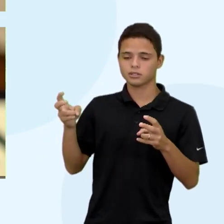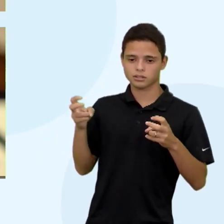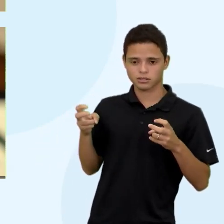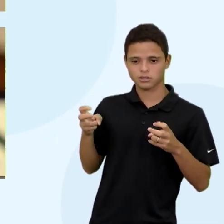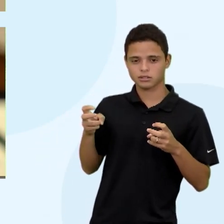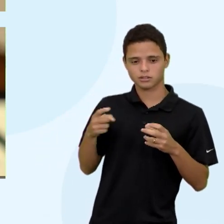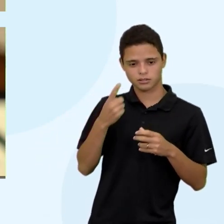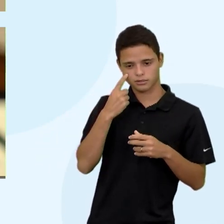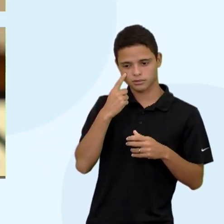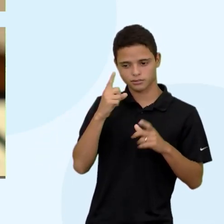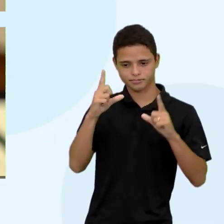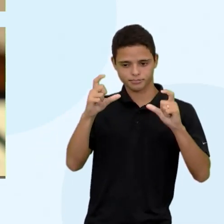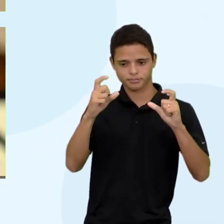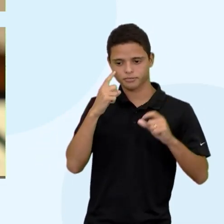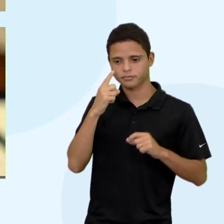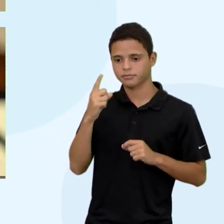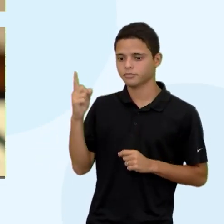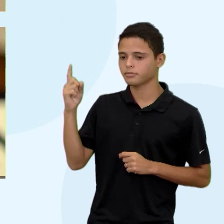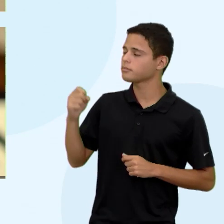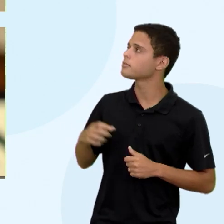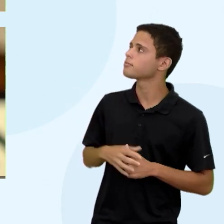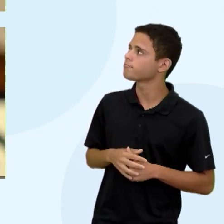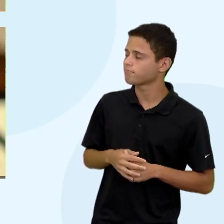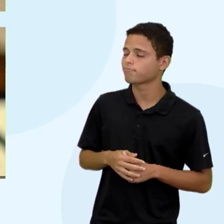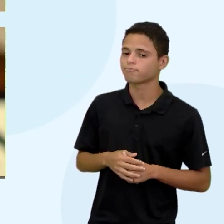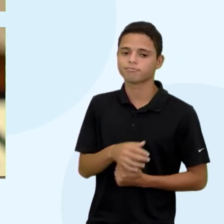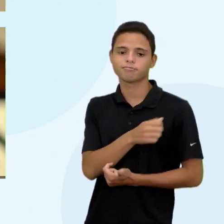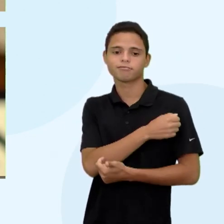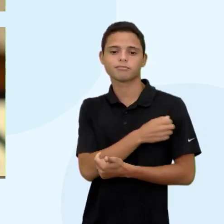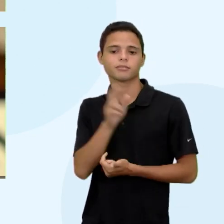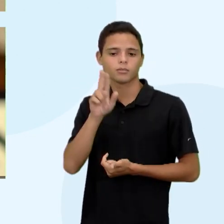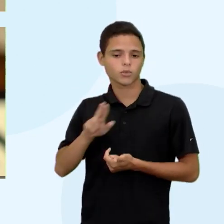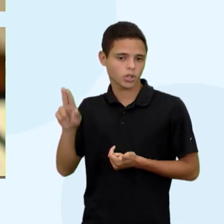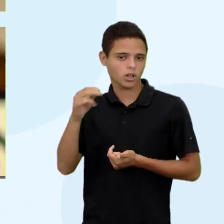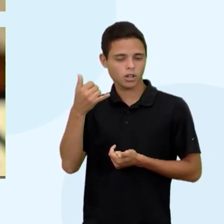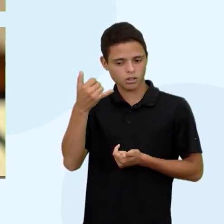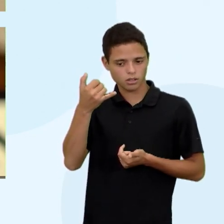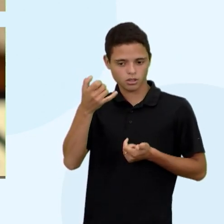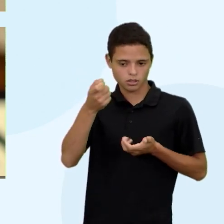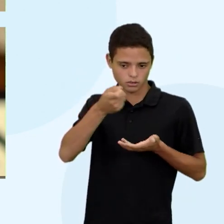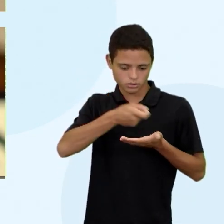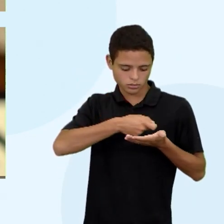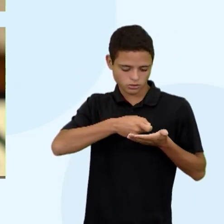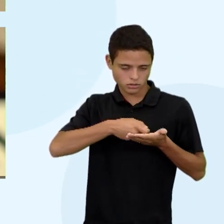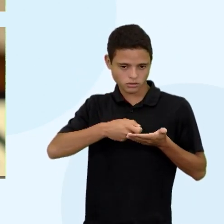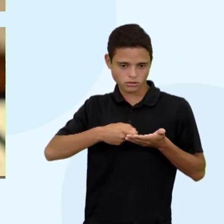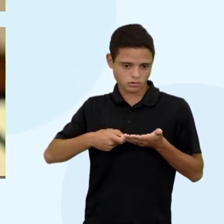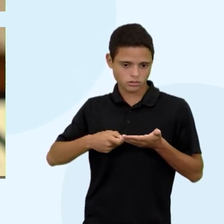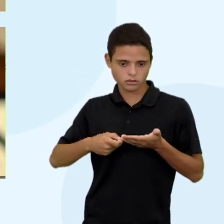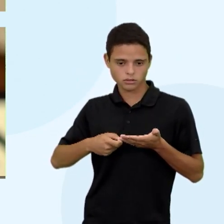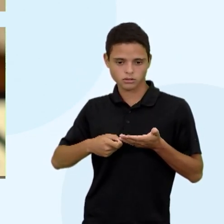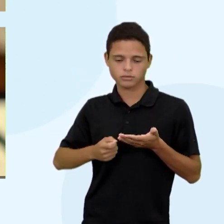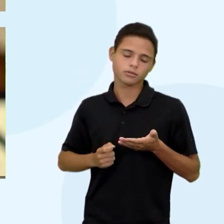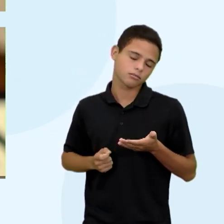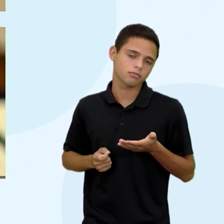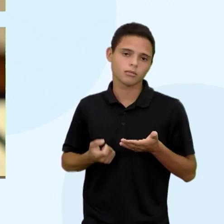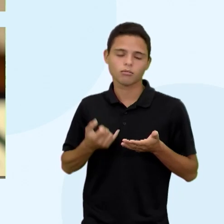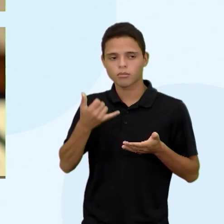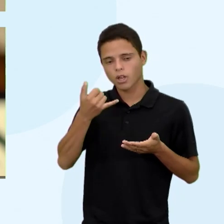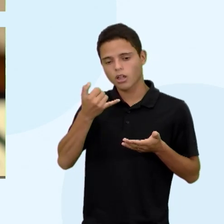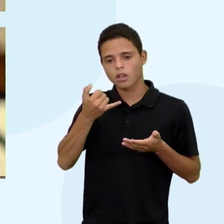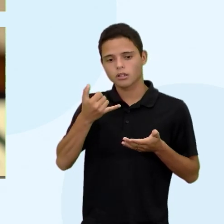perceberem a primeira foto, o aluno ele usa um lápis comprado no mercado, Jumbo, então é um